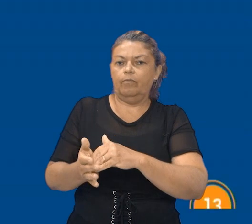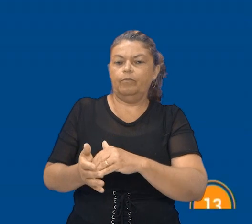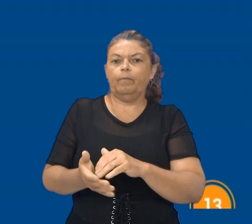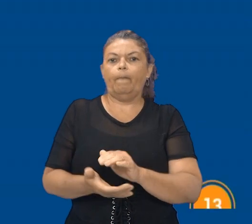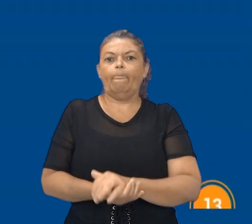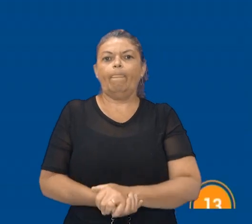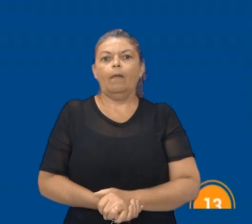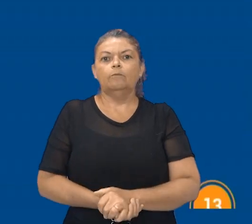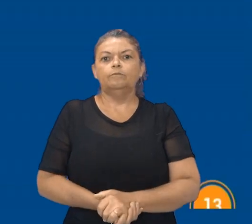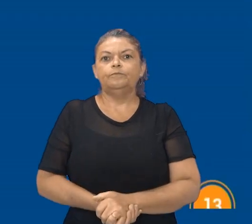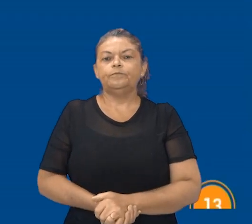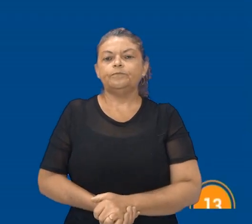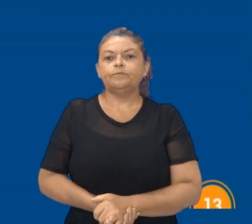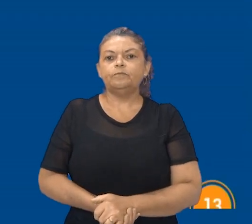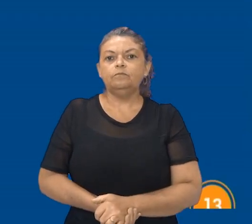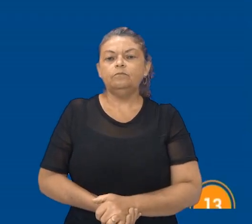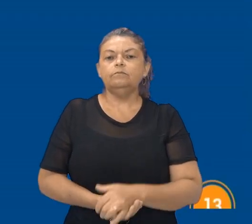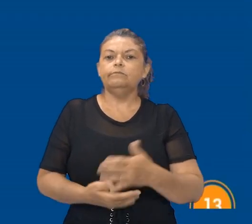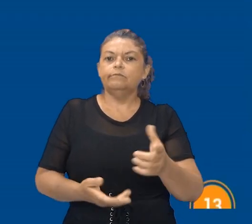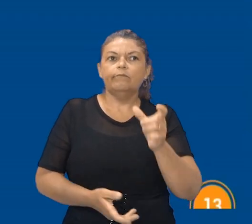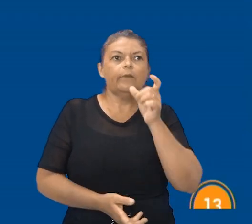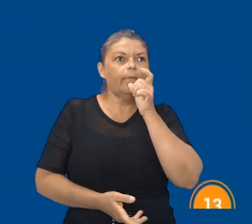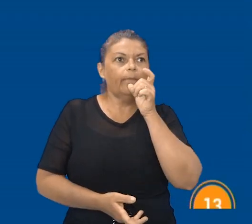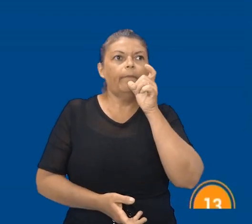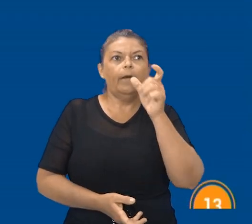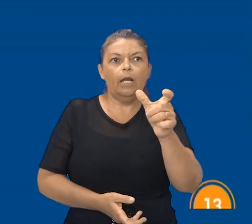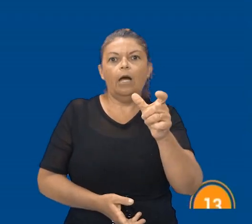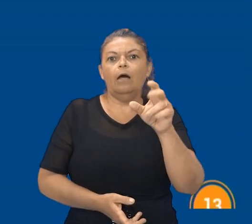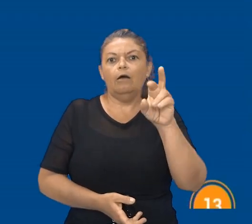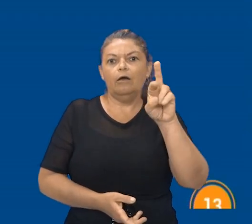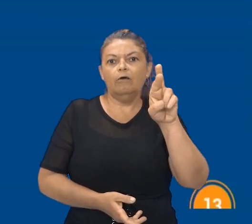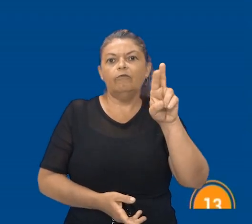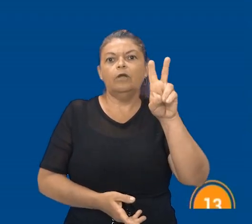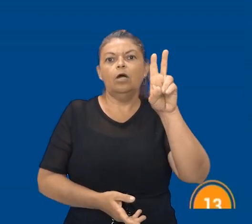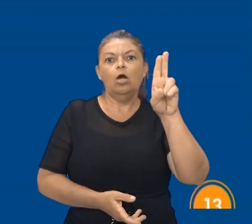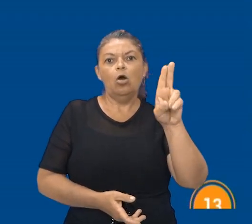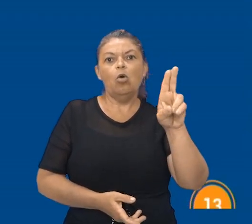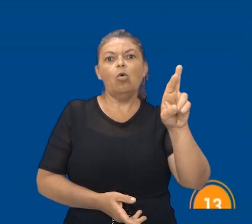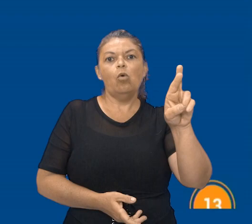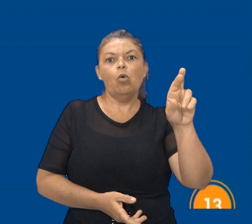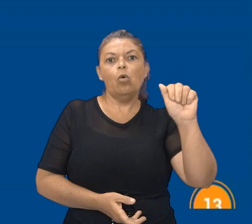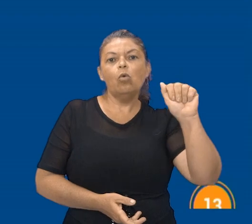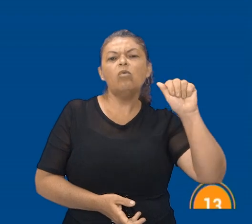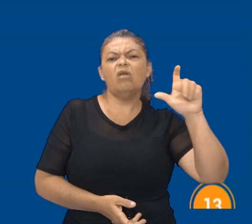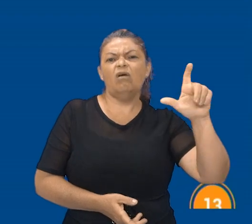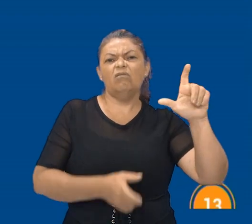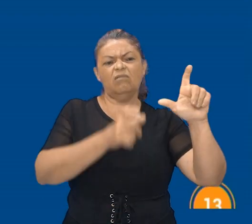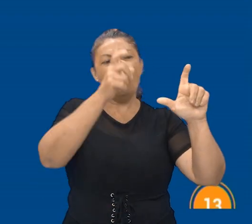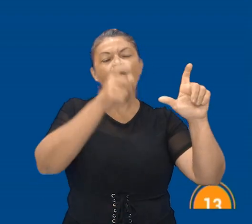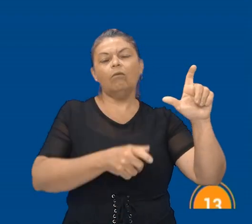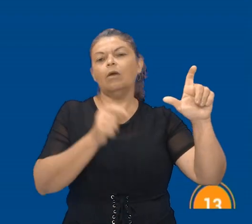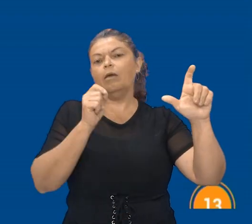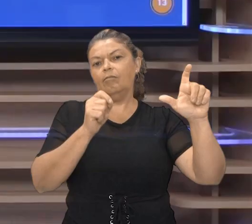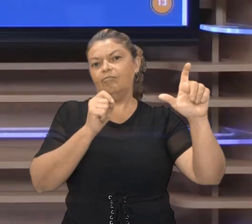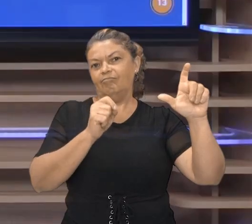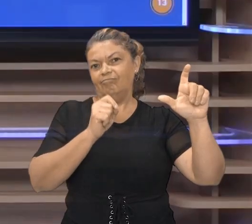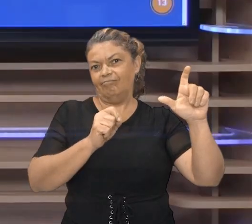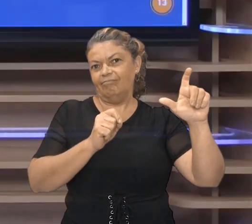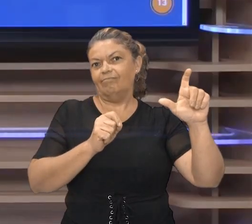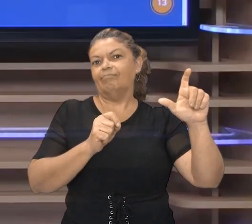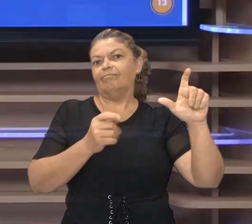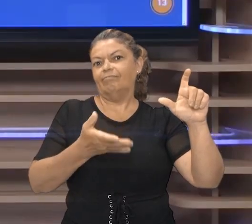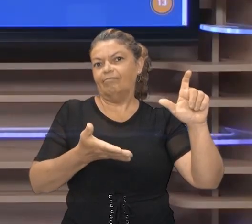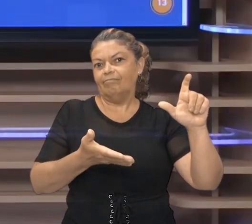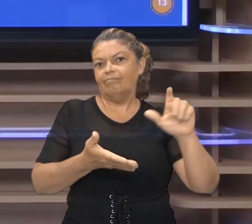uma palavrinha também muito famosa, até aqui mesmo na nossa região. Vocês já viram na geografia, que é justamente essa